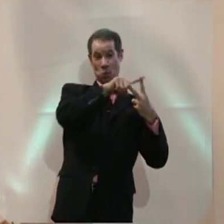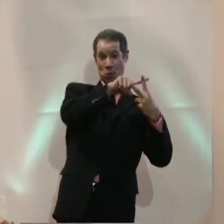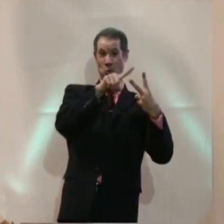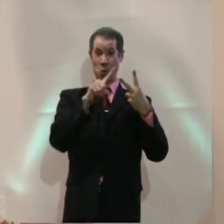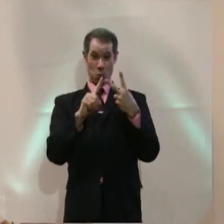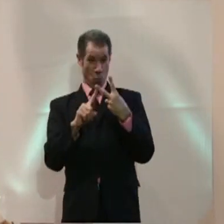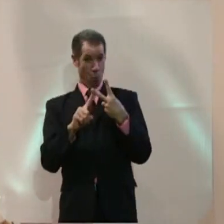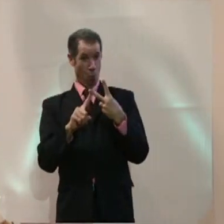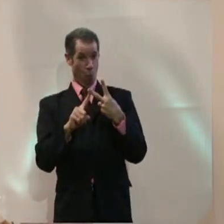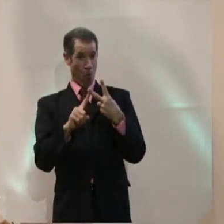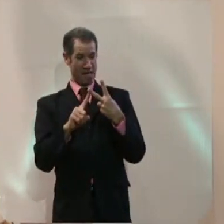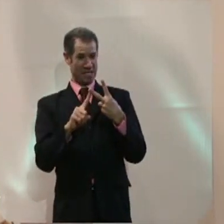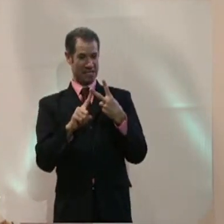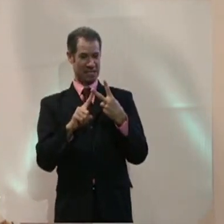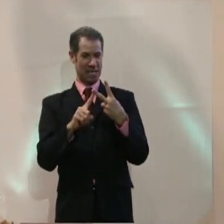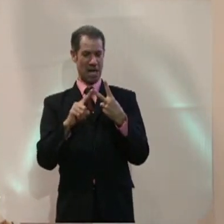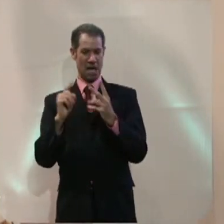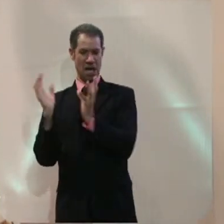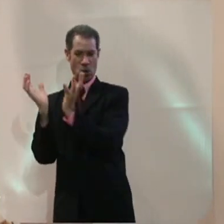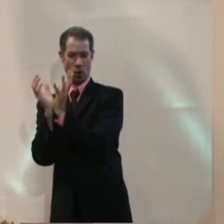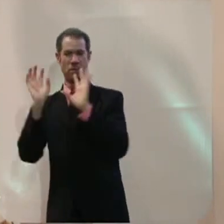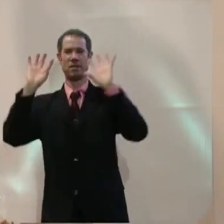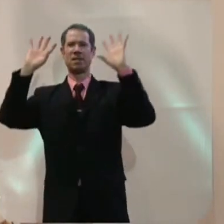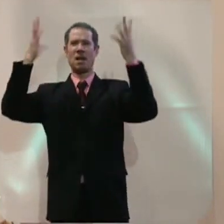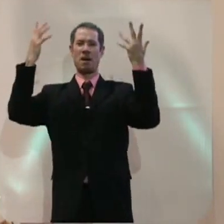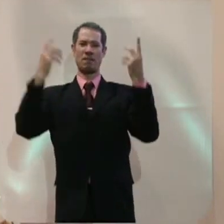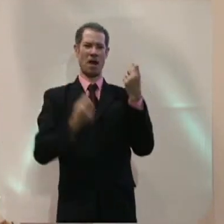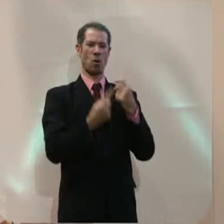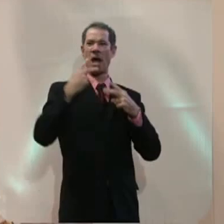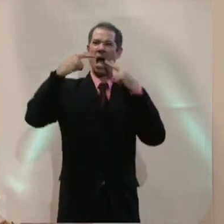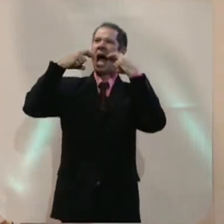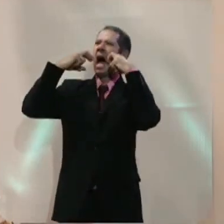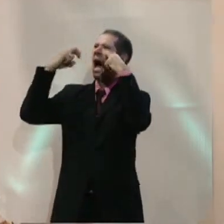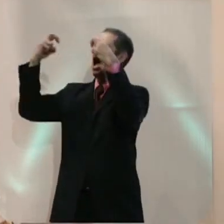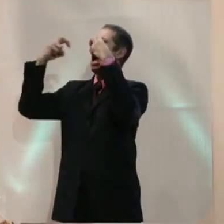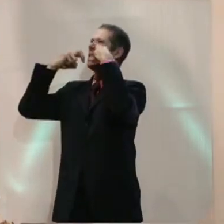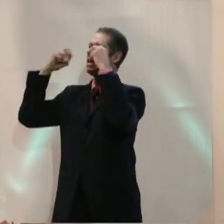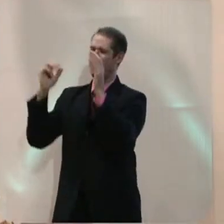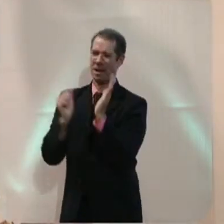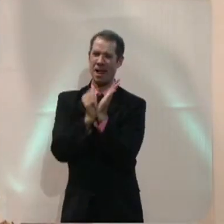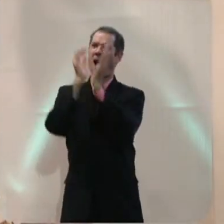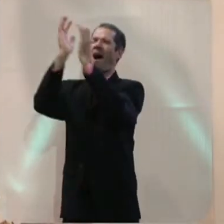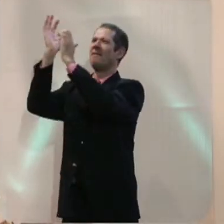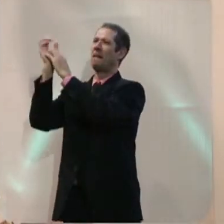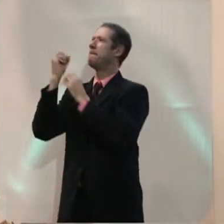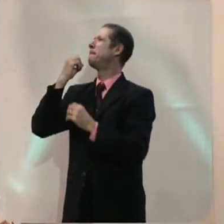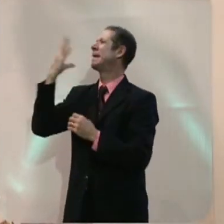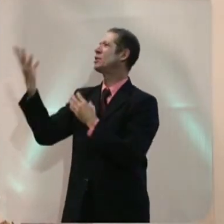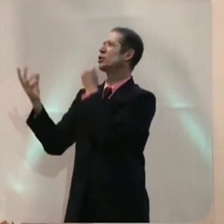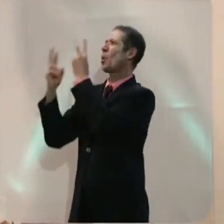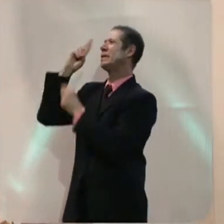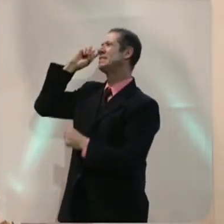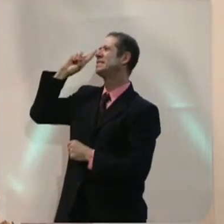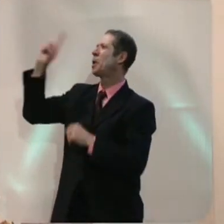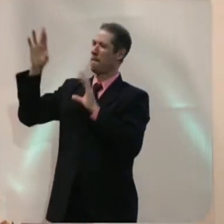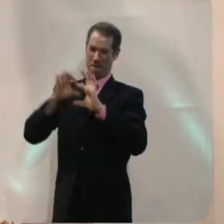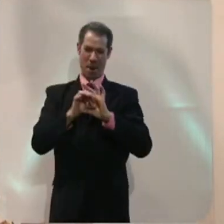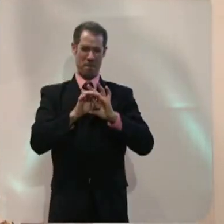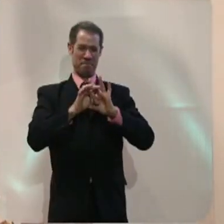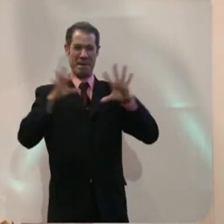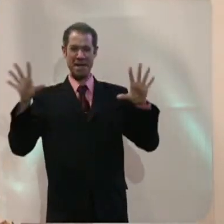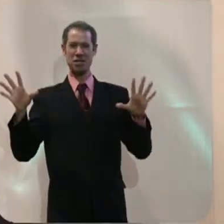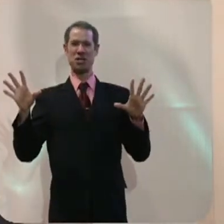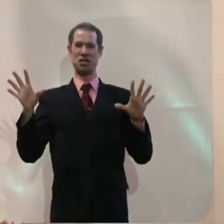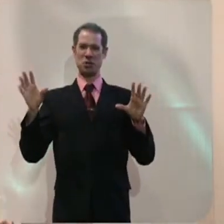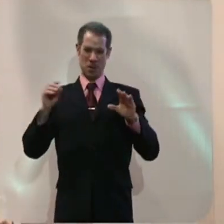coisas. Enquanto eles celebravam, alguns gritavam louvando a Deus: bendito seja o Senhor que nos permitiu